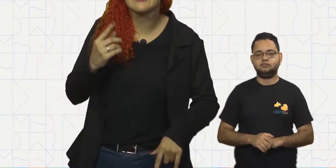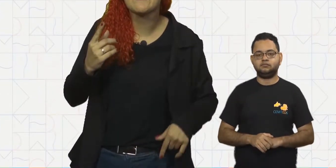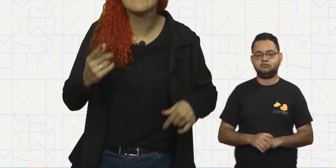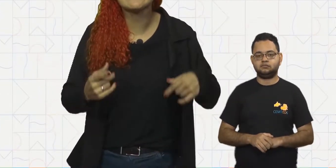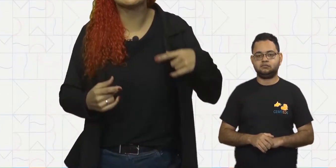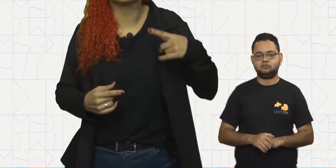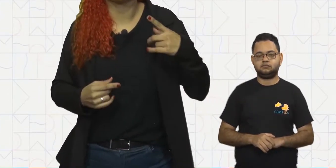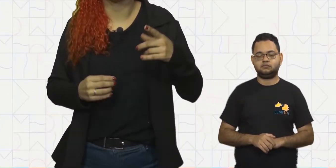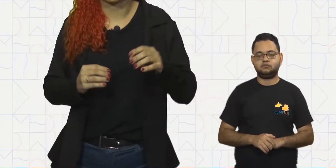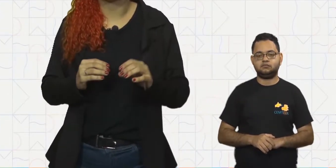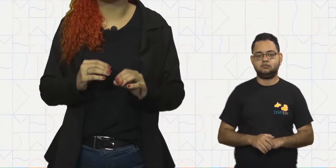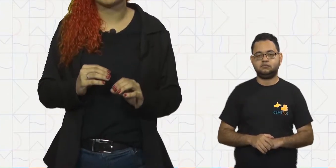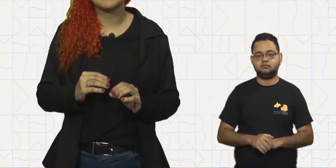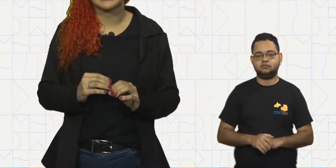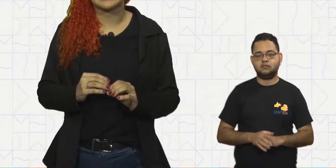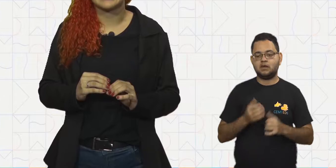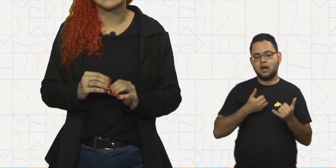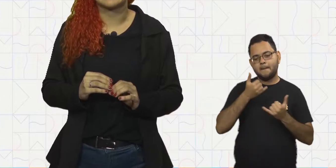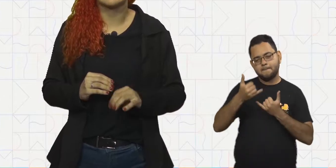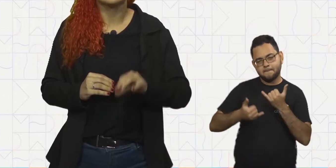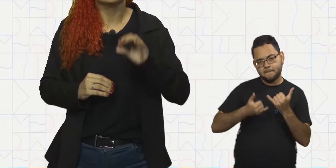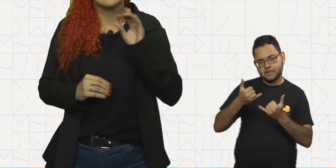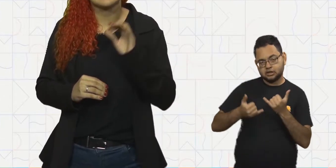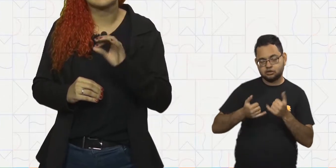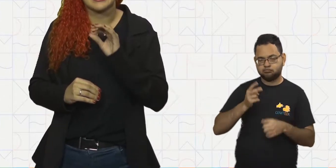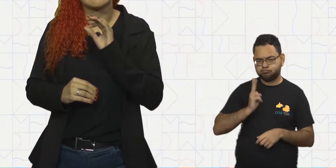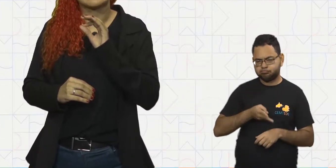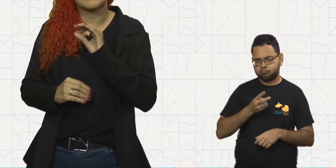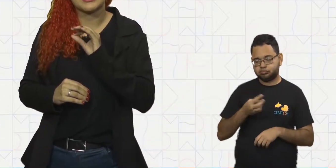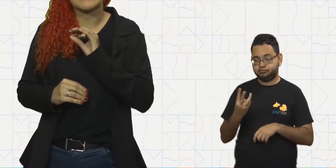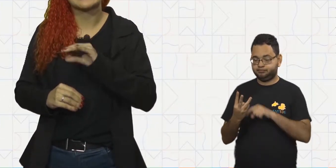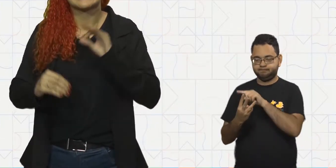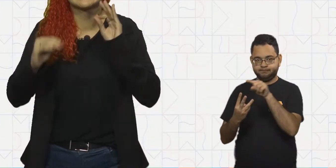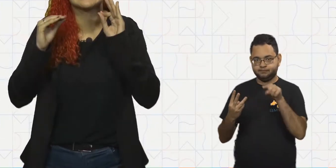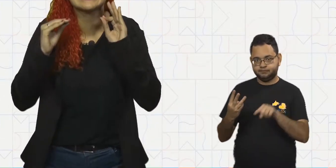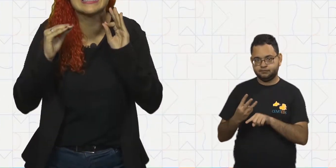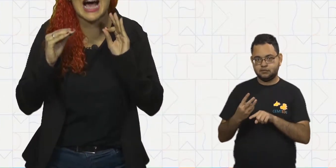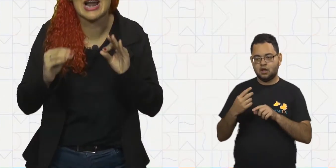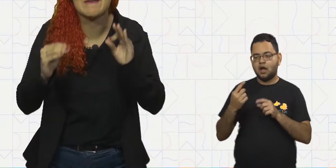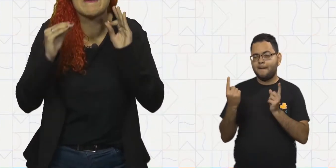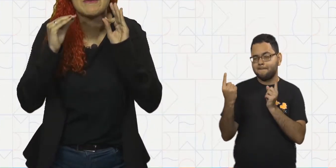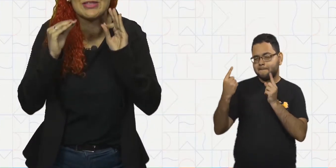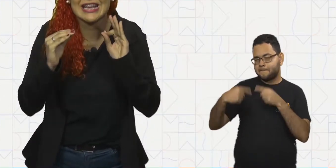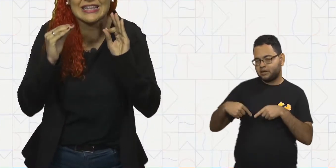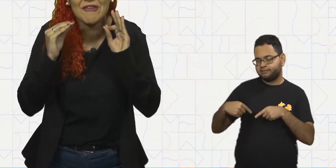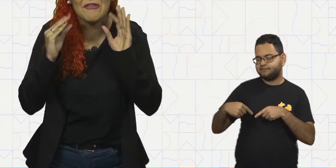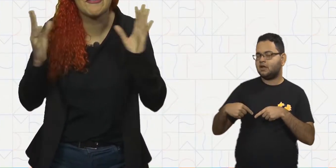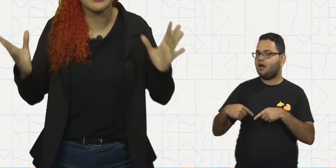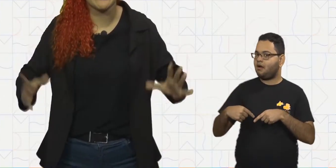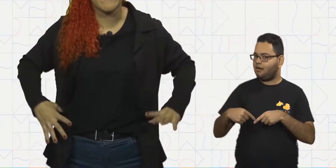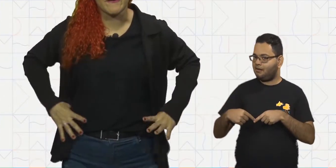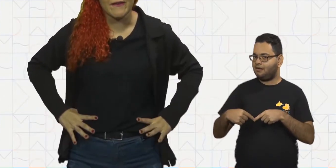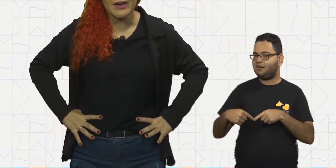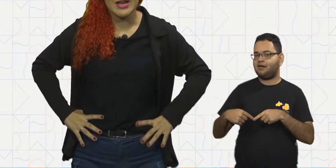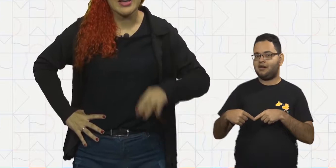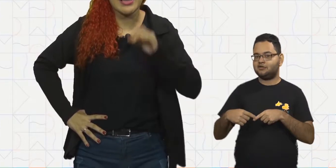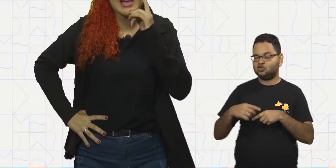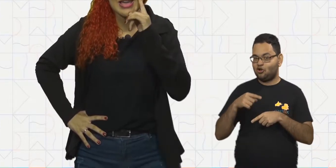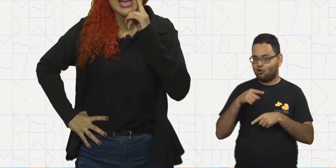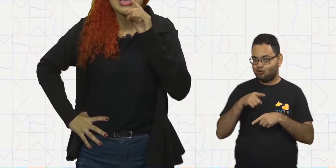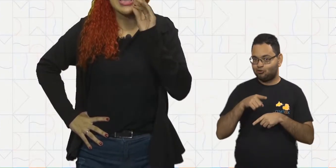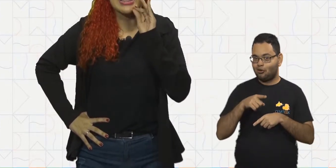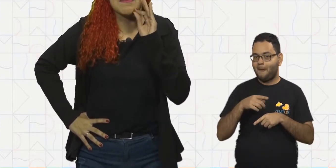Na continuidade da brincadeira tá indo aí os primos lançaram um desafio